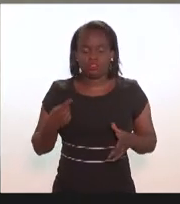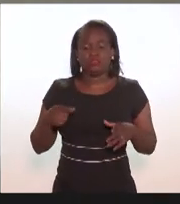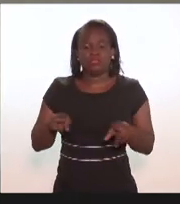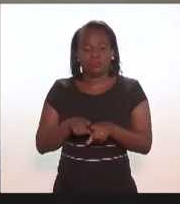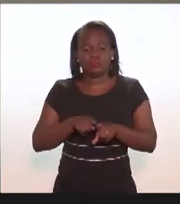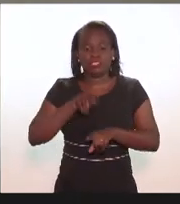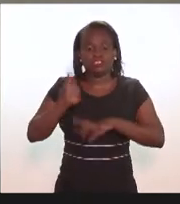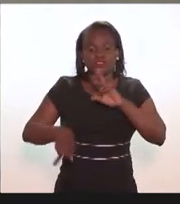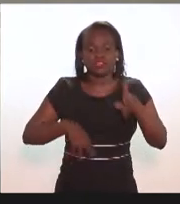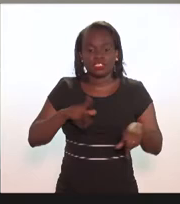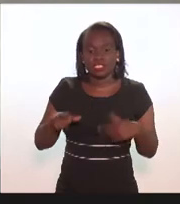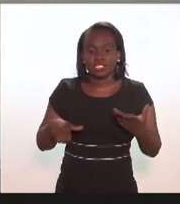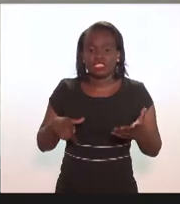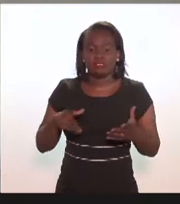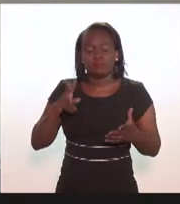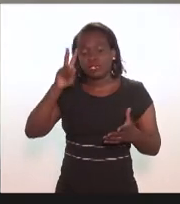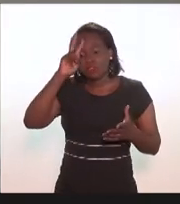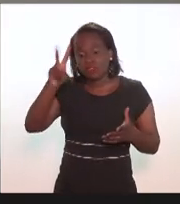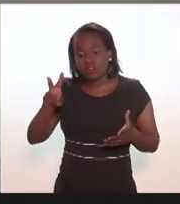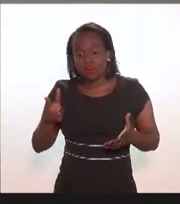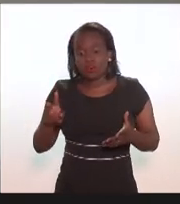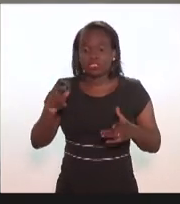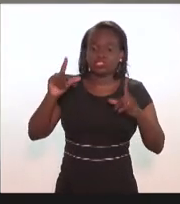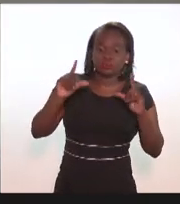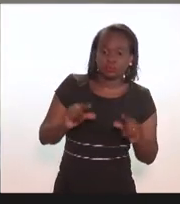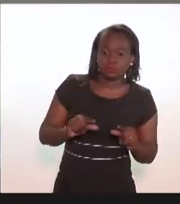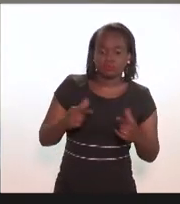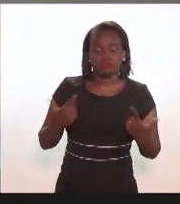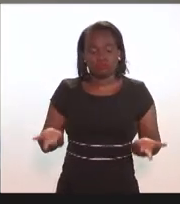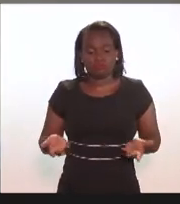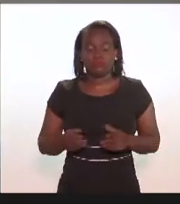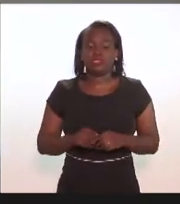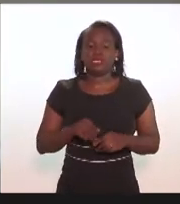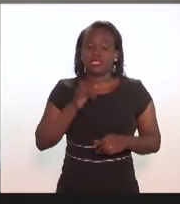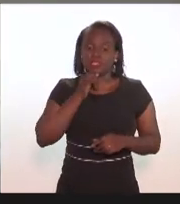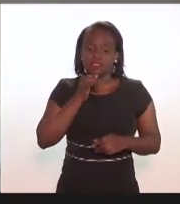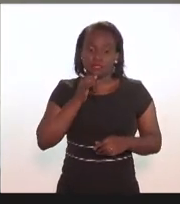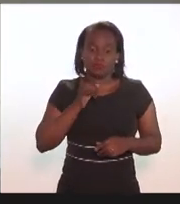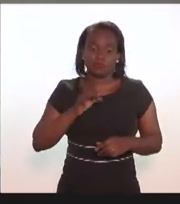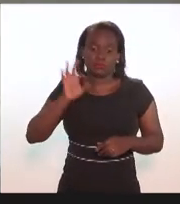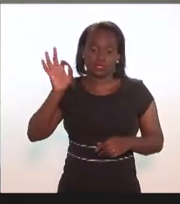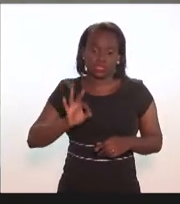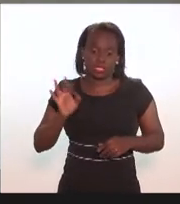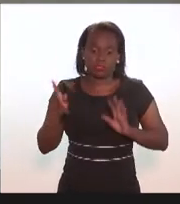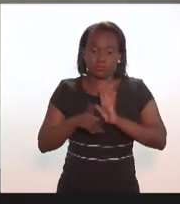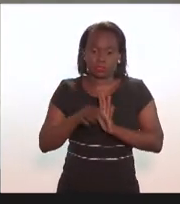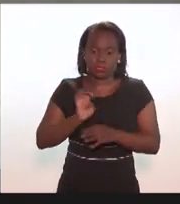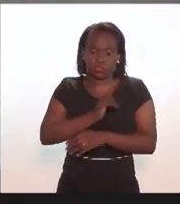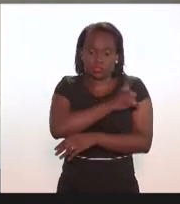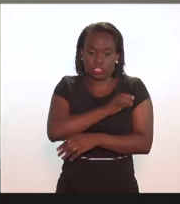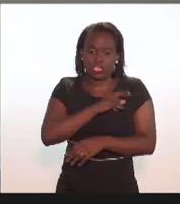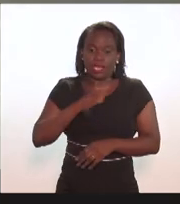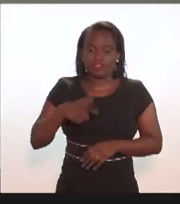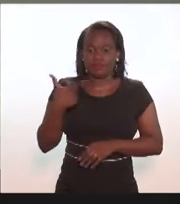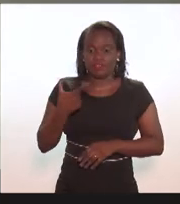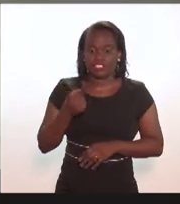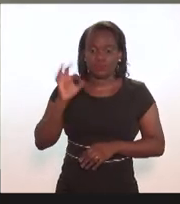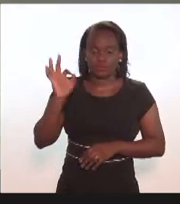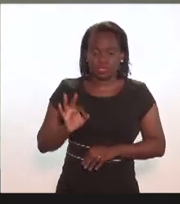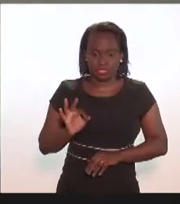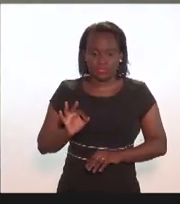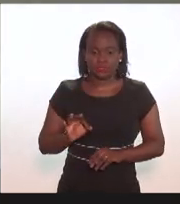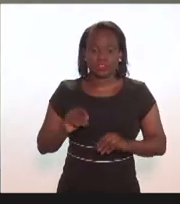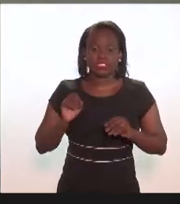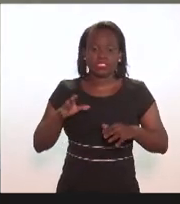diferentes intensidades de renúncia fiscal. Por exemplo, a alíquota média do Estado do Rio de Janeiro é em torno de 20%. Quando a gente dá